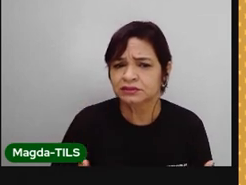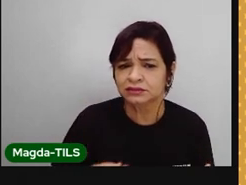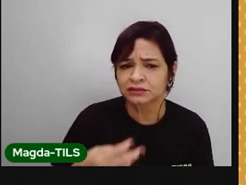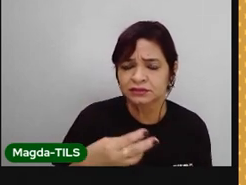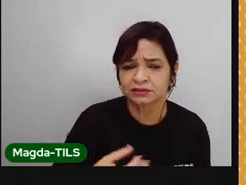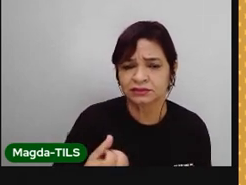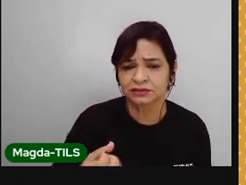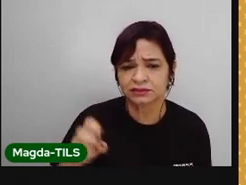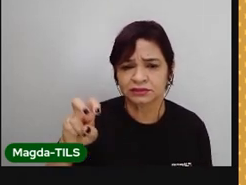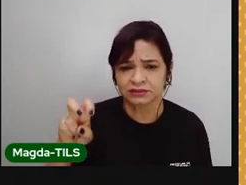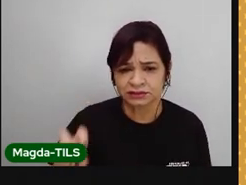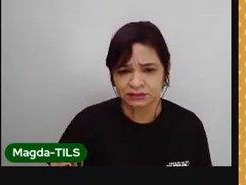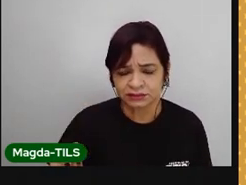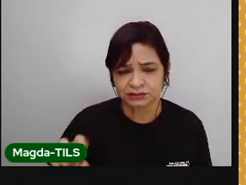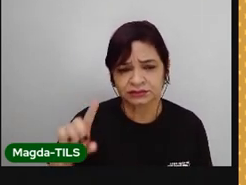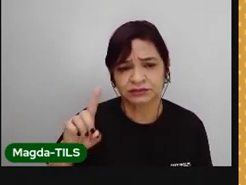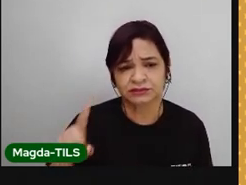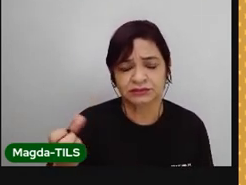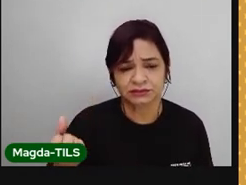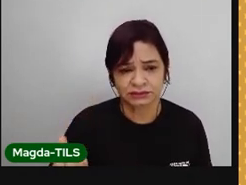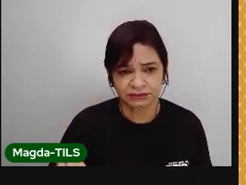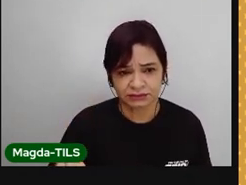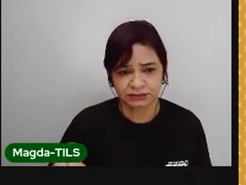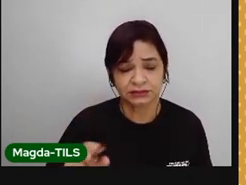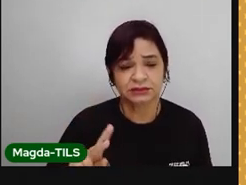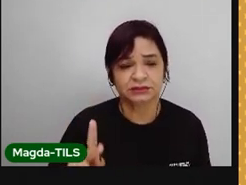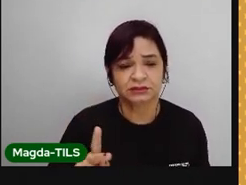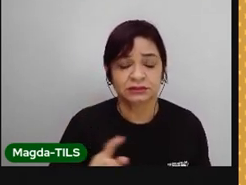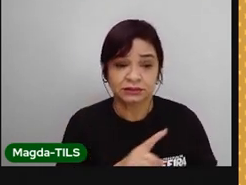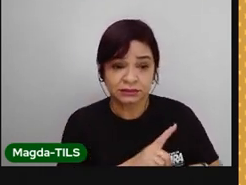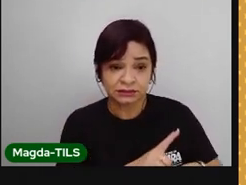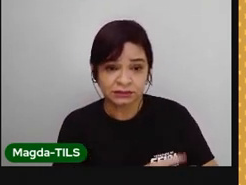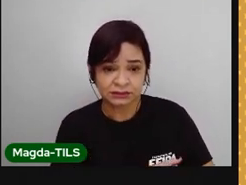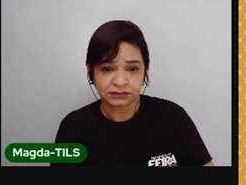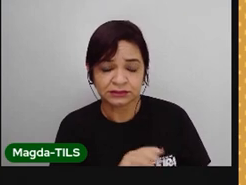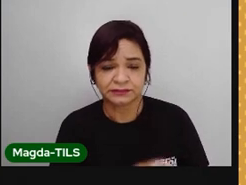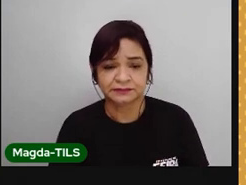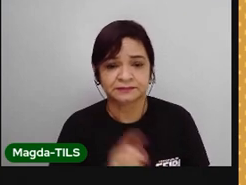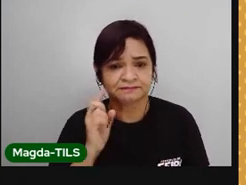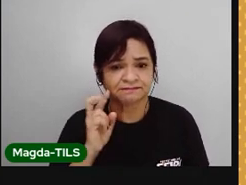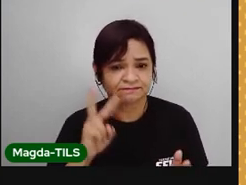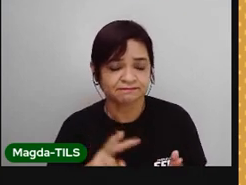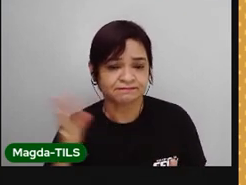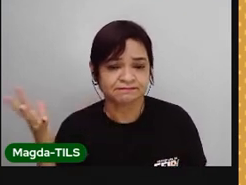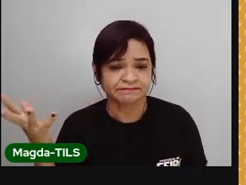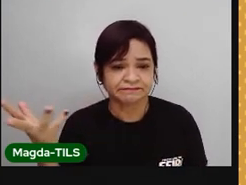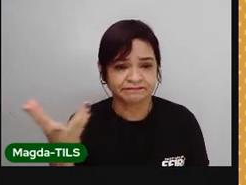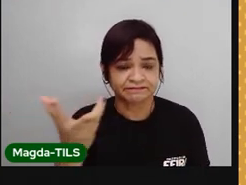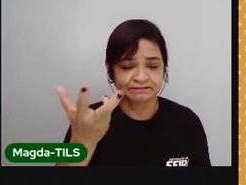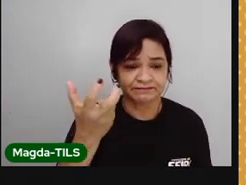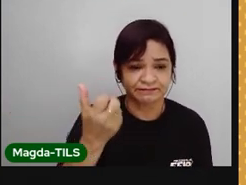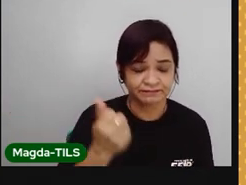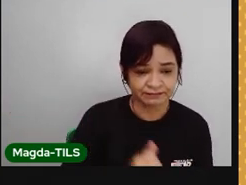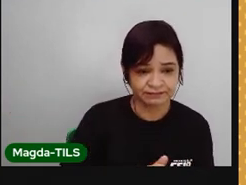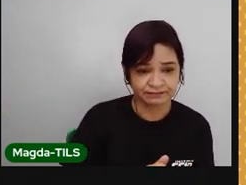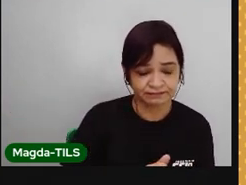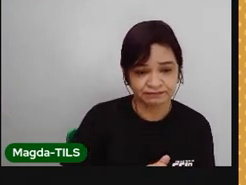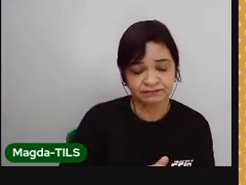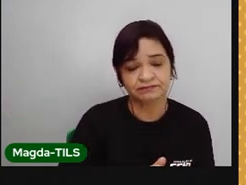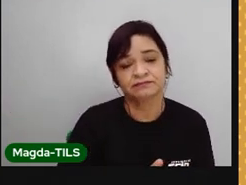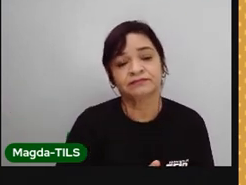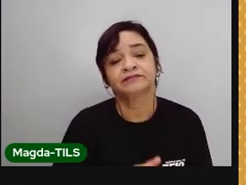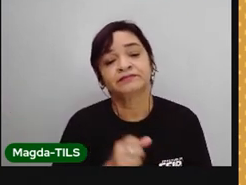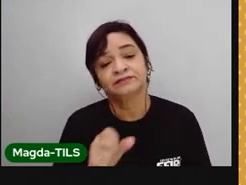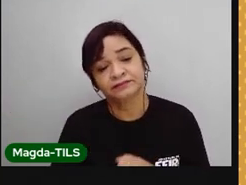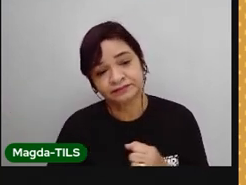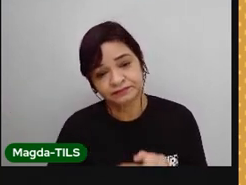dias e 6 horas. E é ele que vai determinar as estações do ano, juntamente com essa inclinação do eixo da Terra, que a gente já